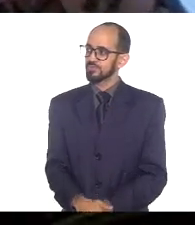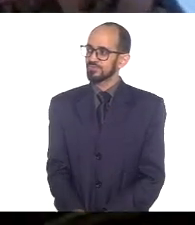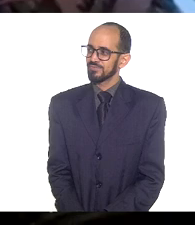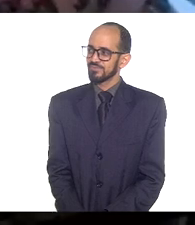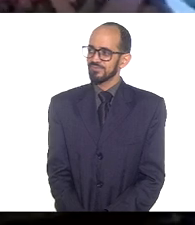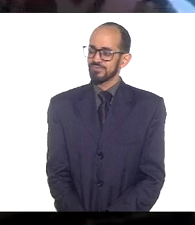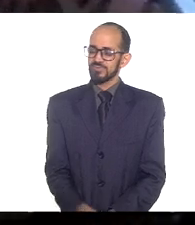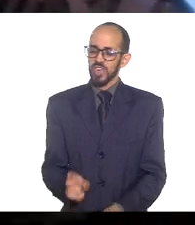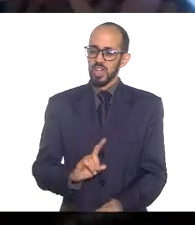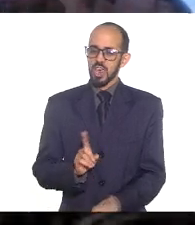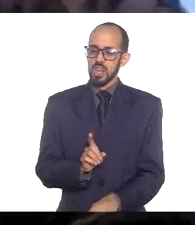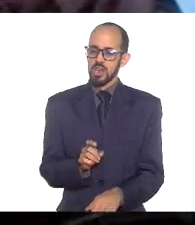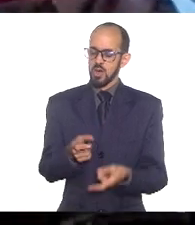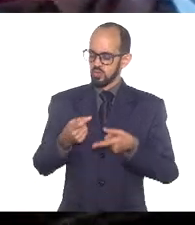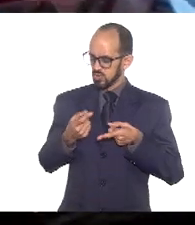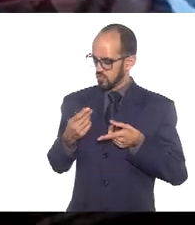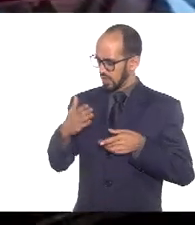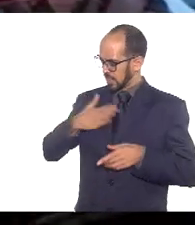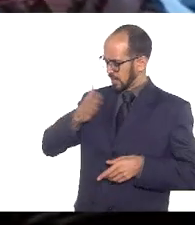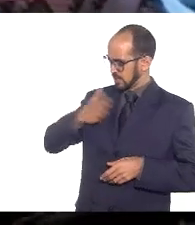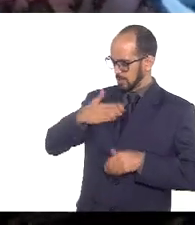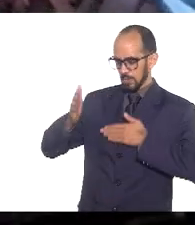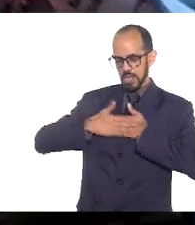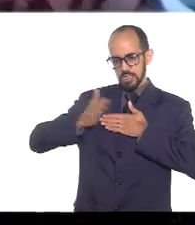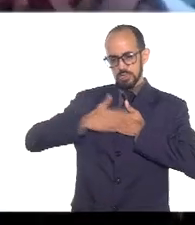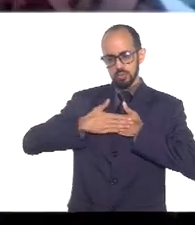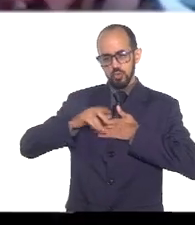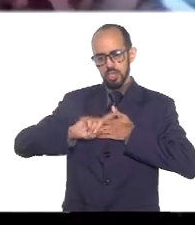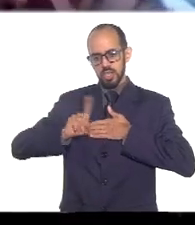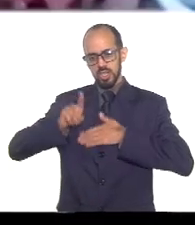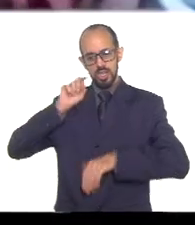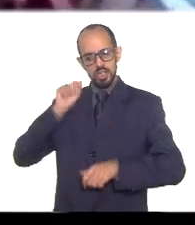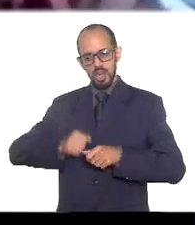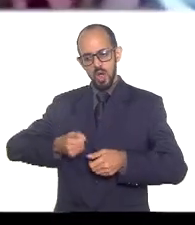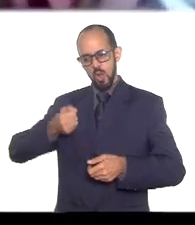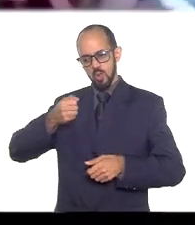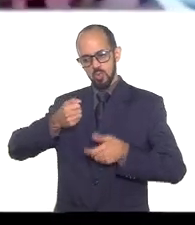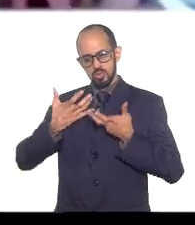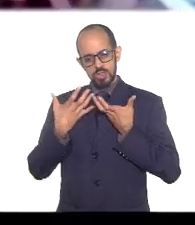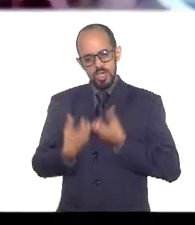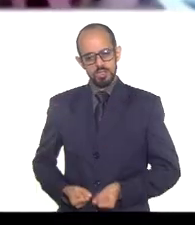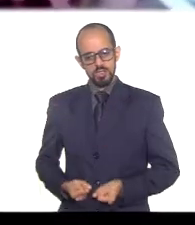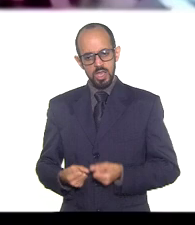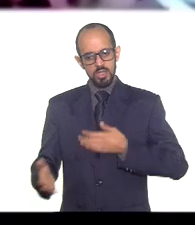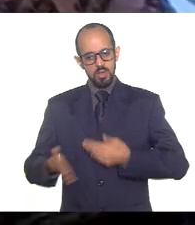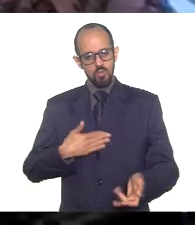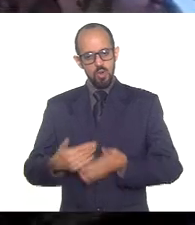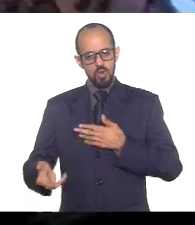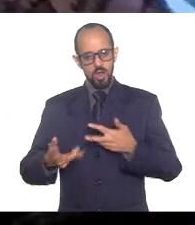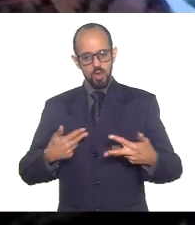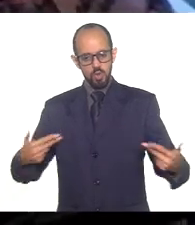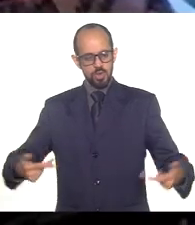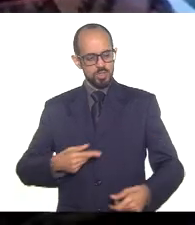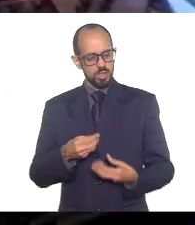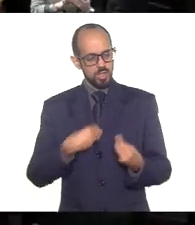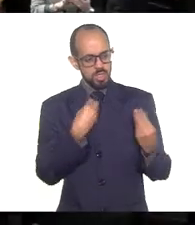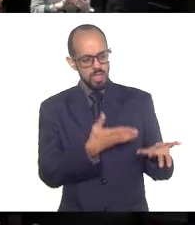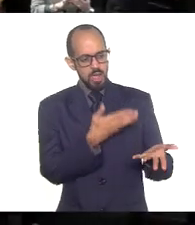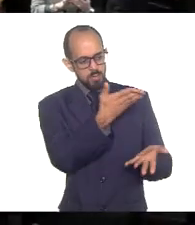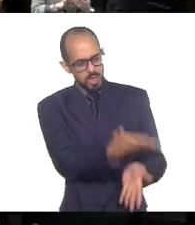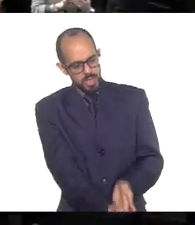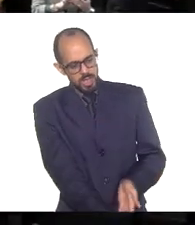se vendem e que não se vendem E aí a elas